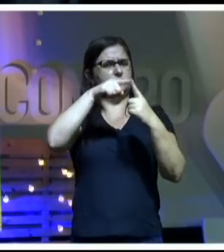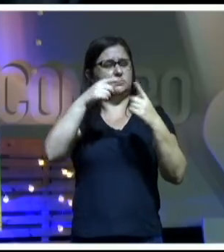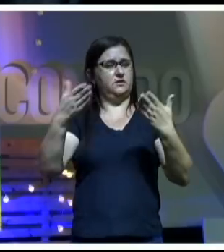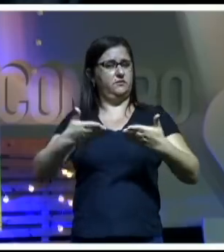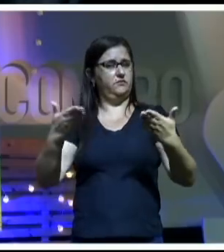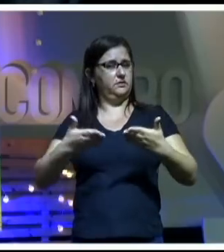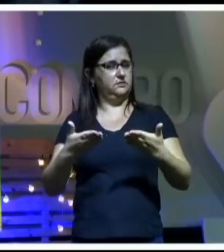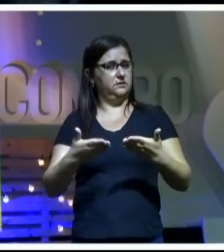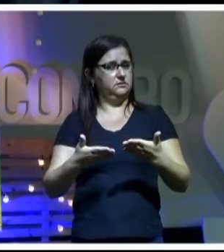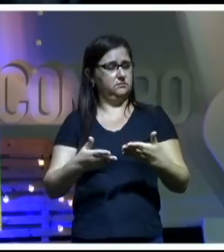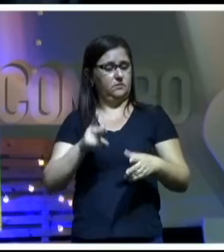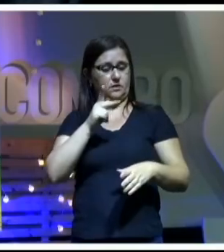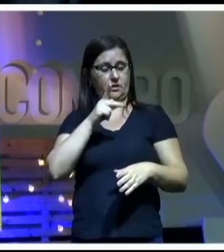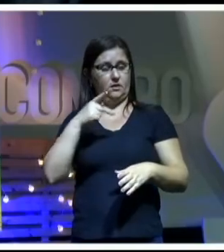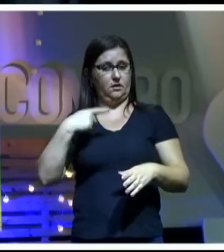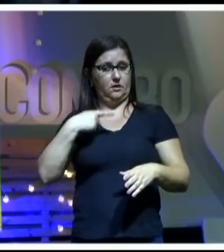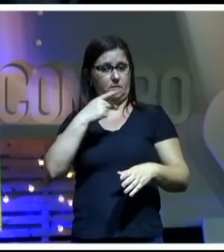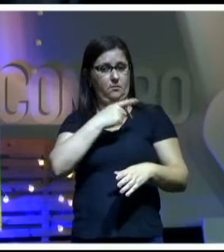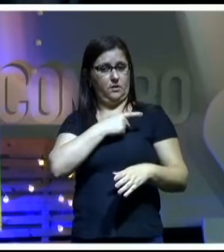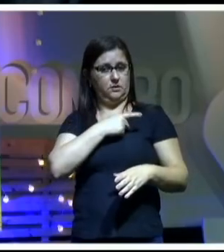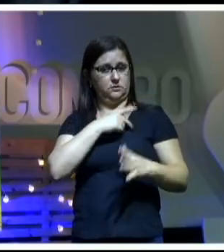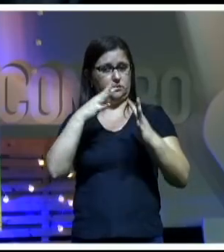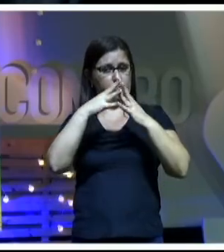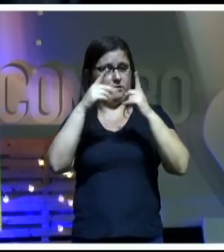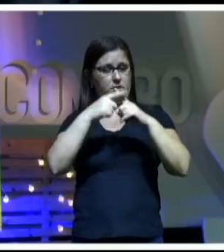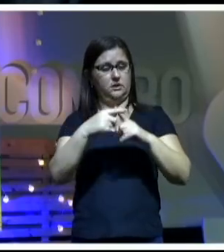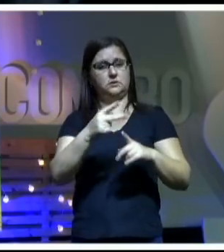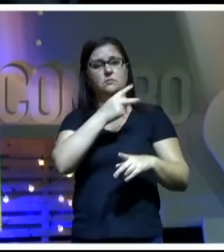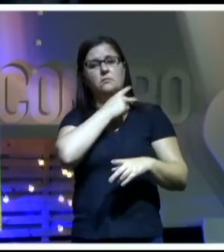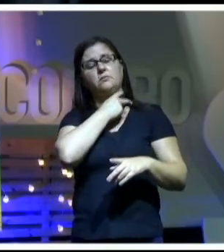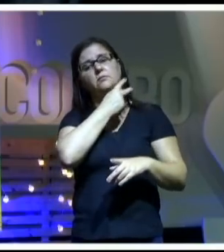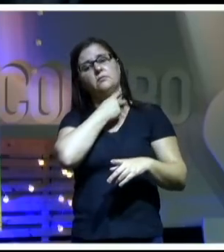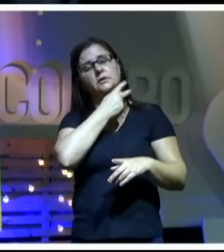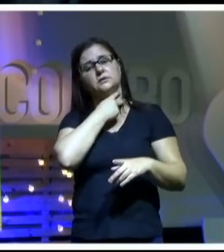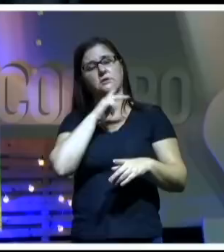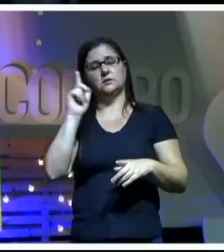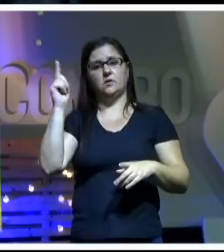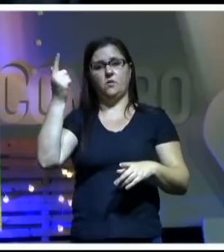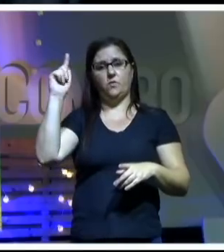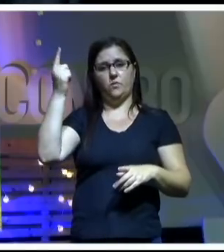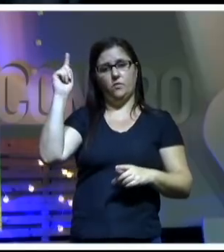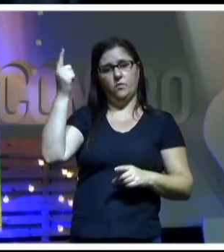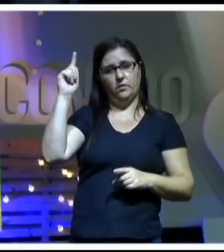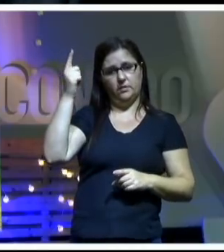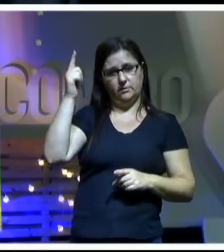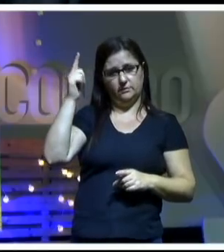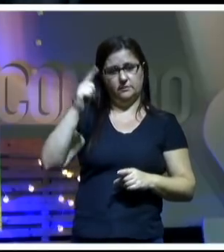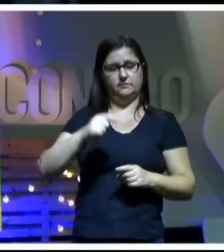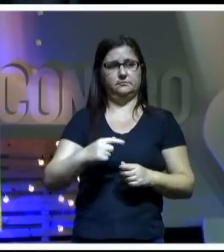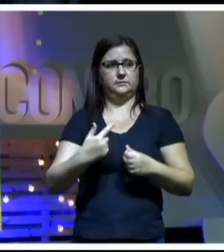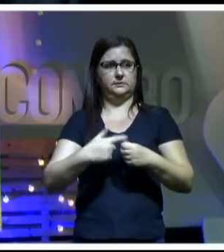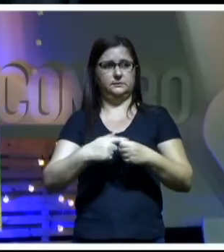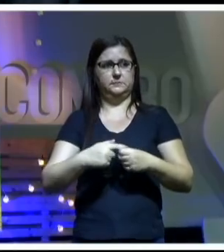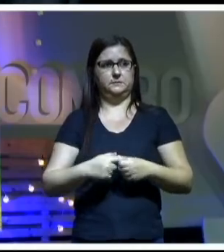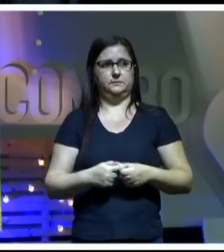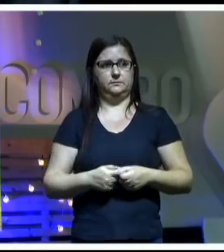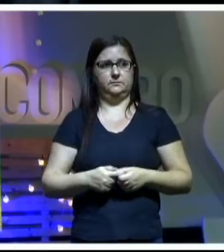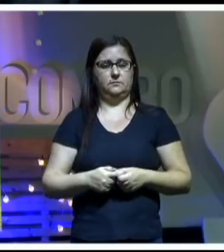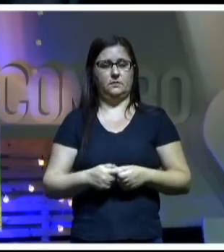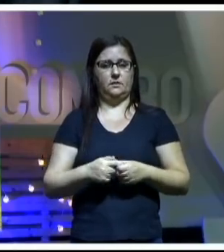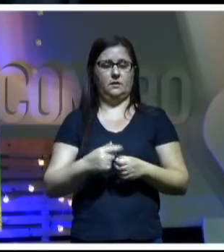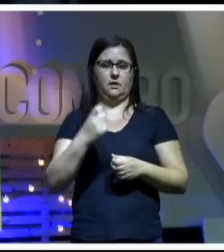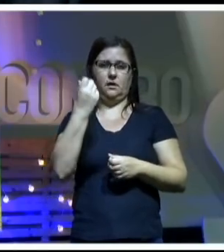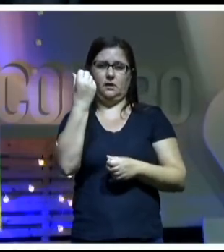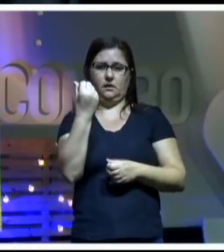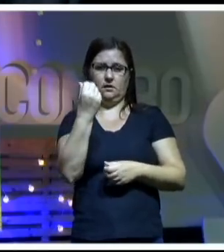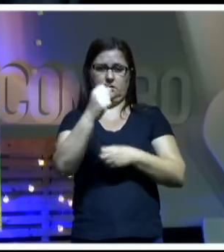eu sou pastor presbiteriano eu sirvo na mesma igreja uma igreja presbiteriana em goiânia já vi pelo sotaque e há seis anos